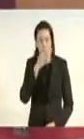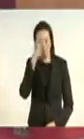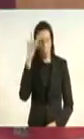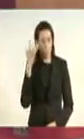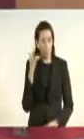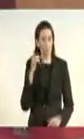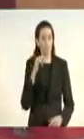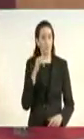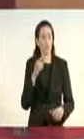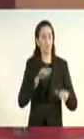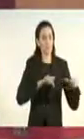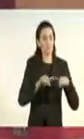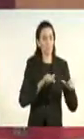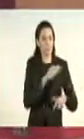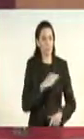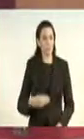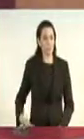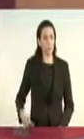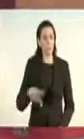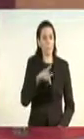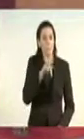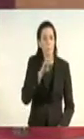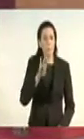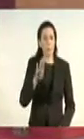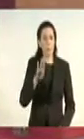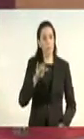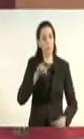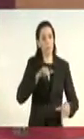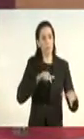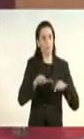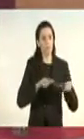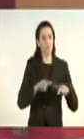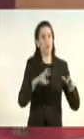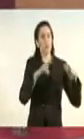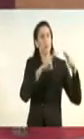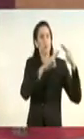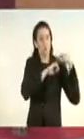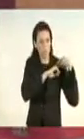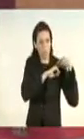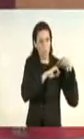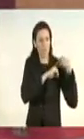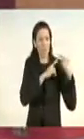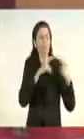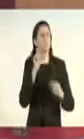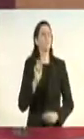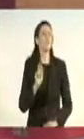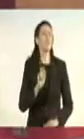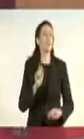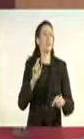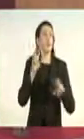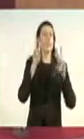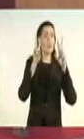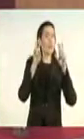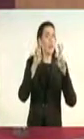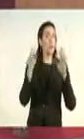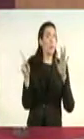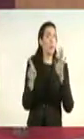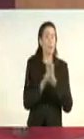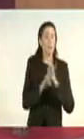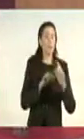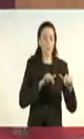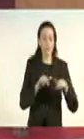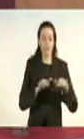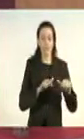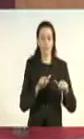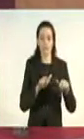era exatamente responsável por essa área no Ministério Público. Então, e foi extremamente difícil conseguir